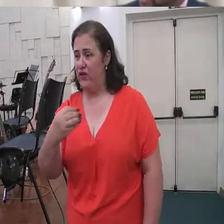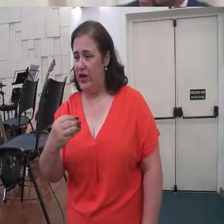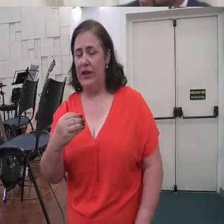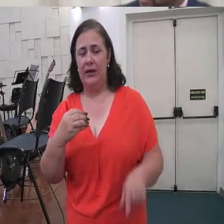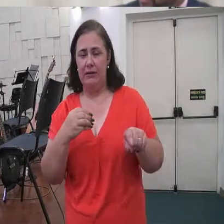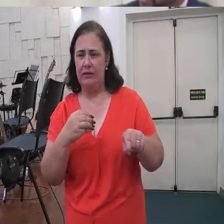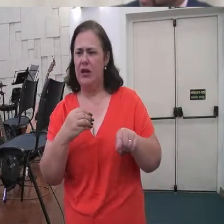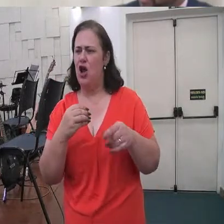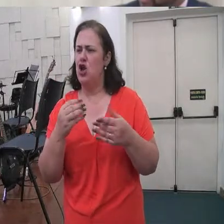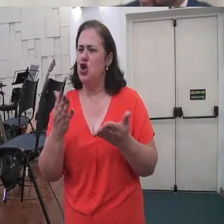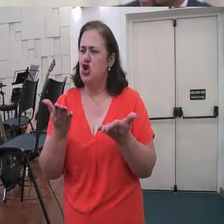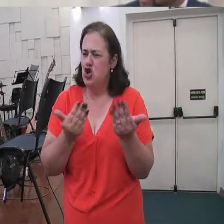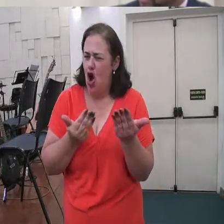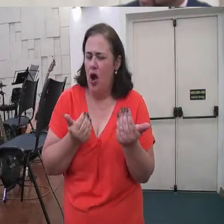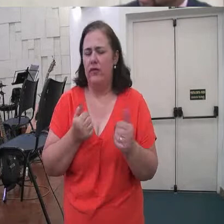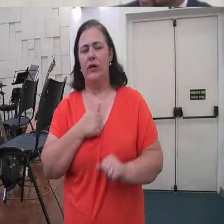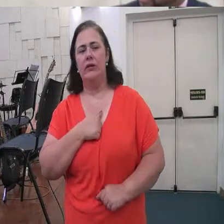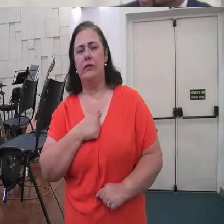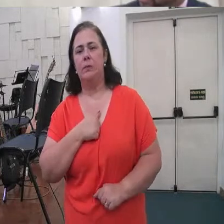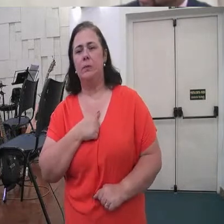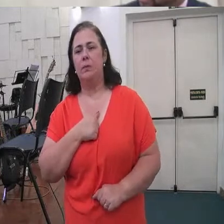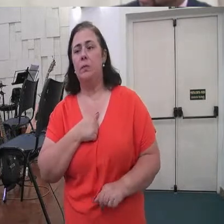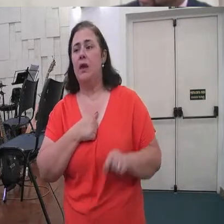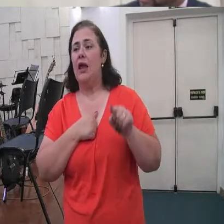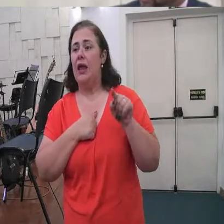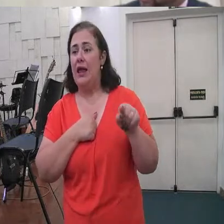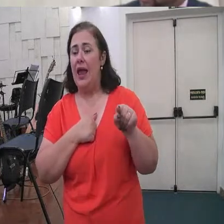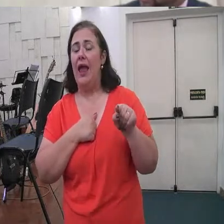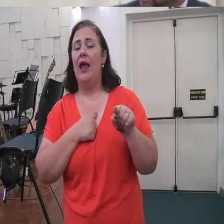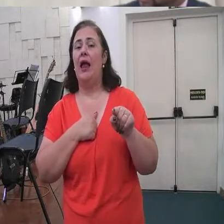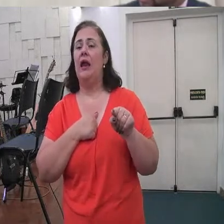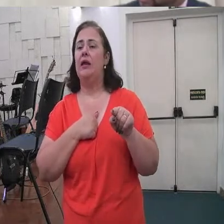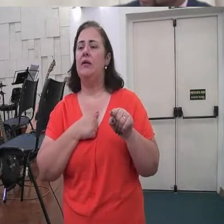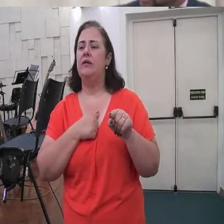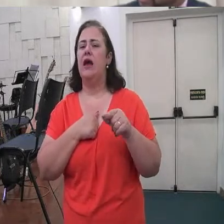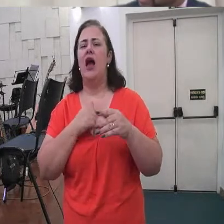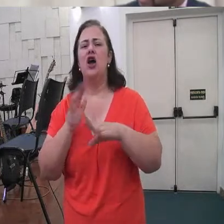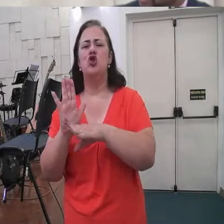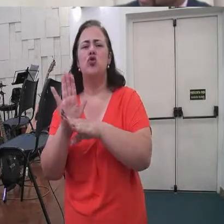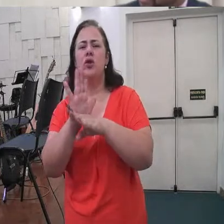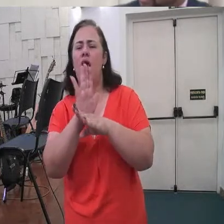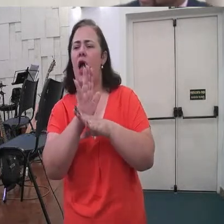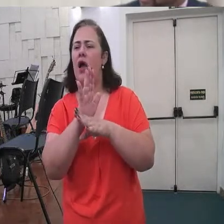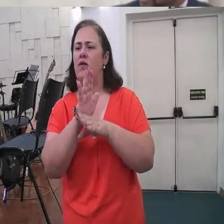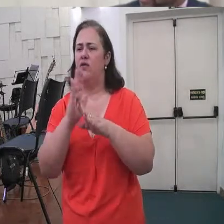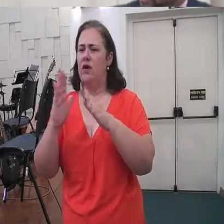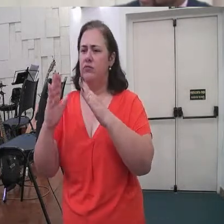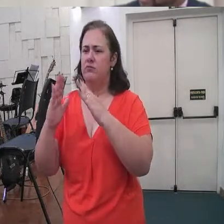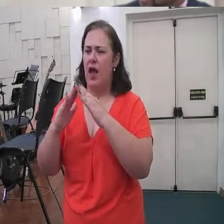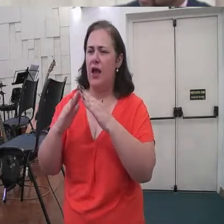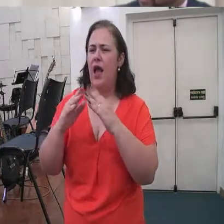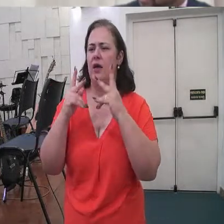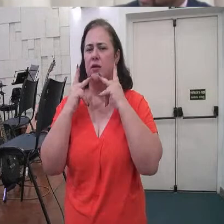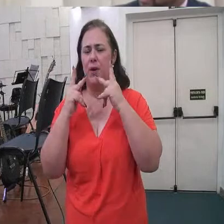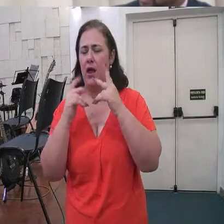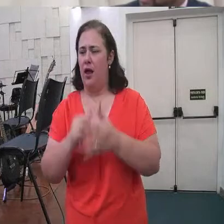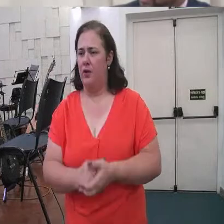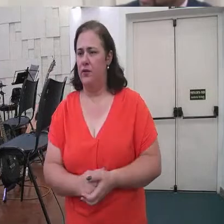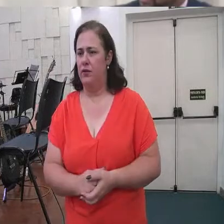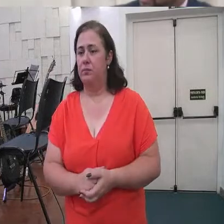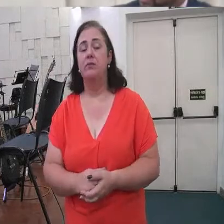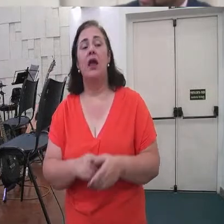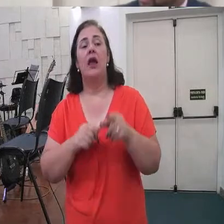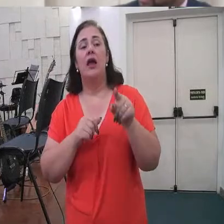dias, desceu da Judéia um profeta chamado Ágabo, e vindo ter conosco,